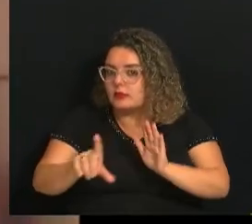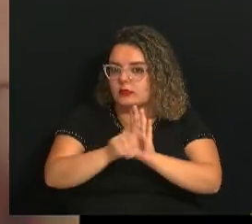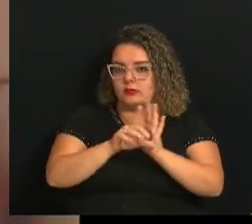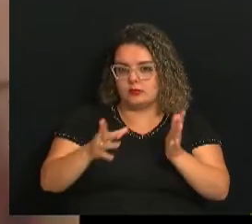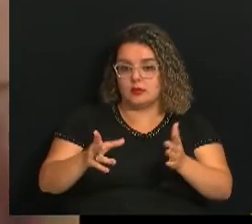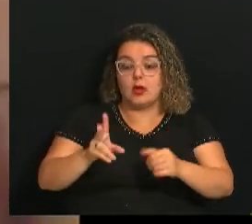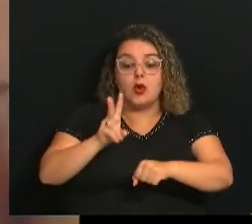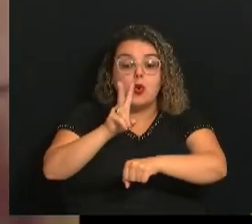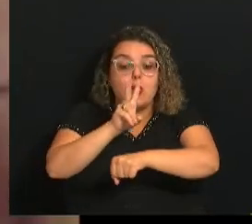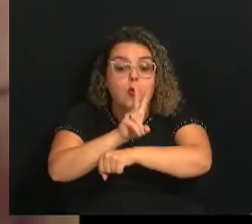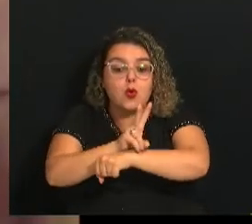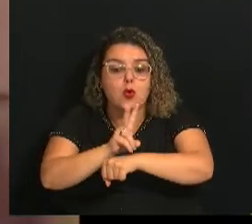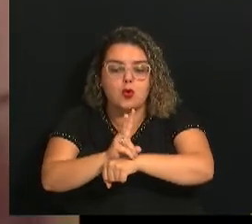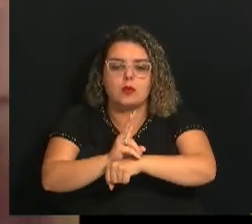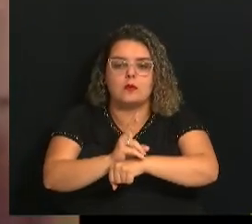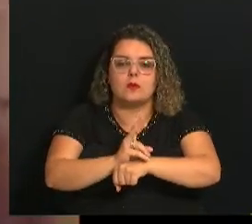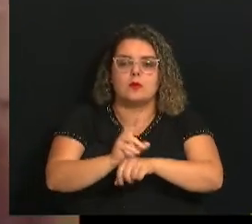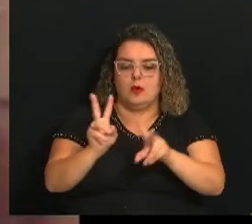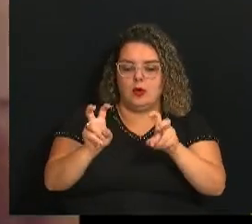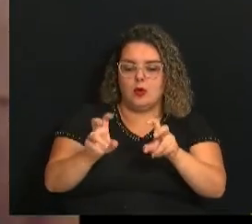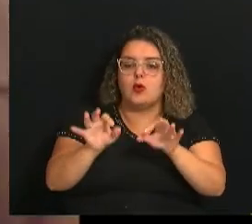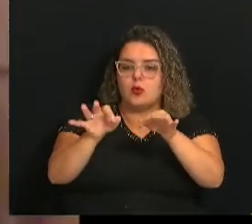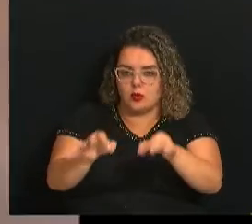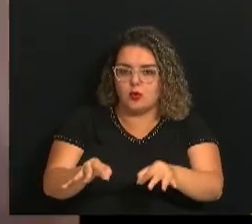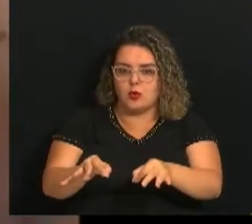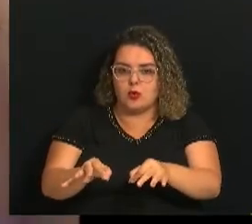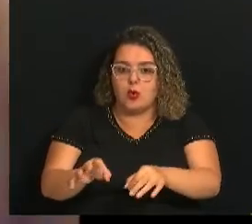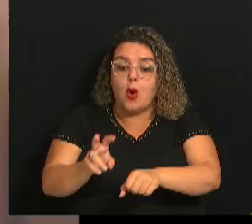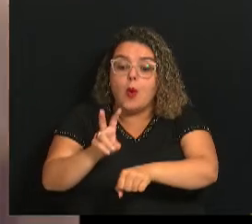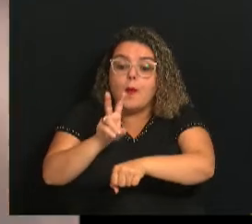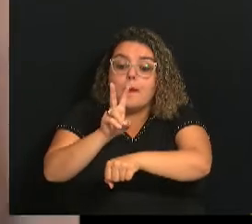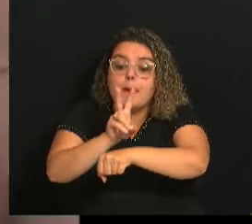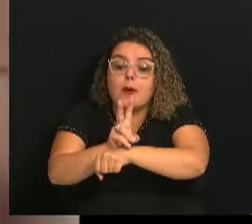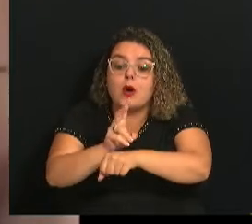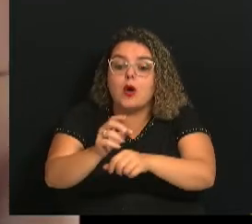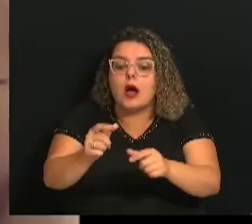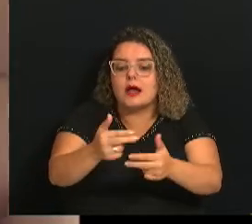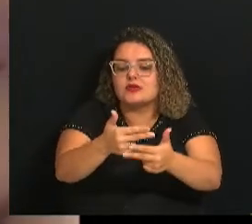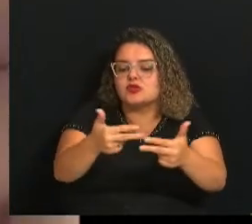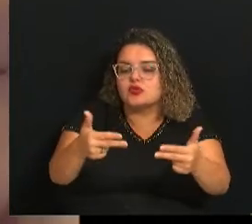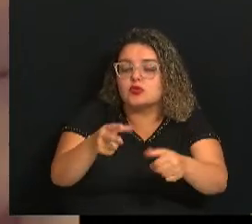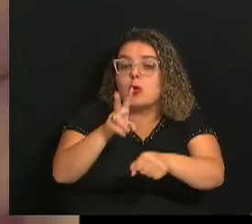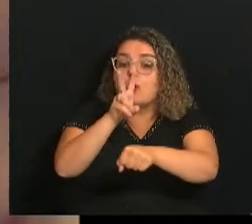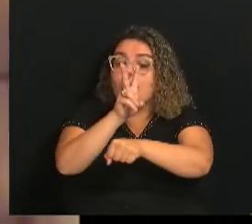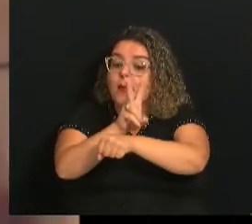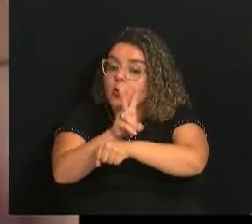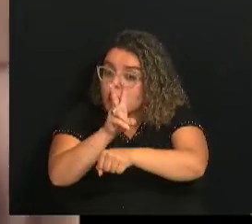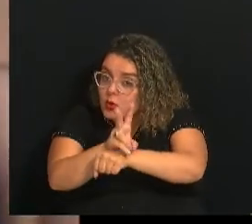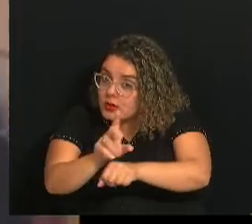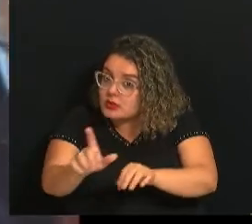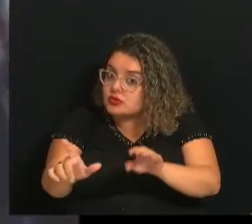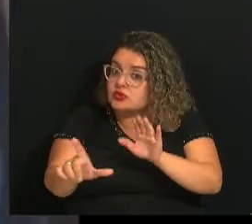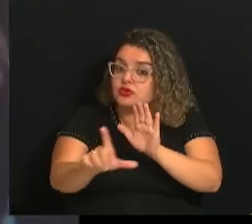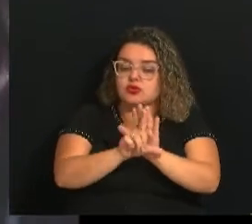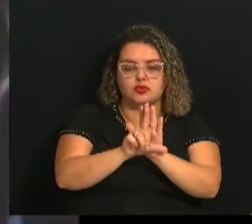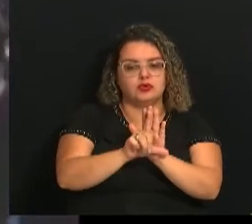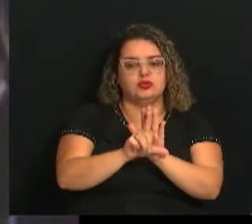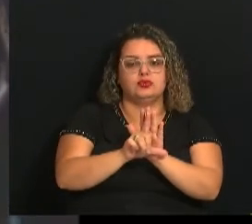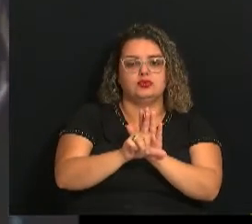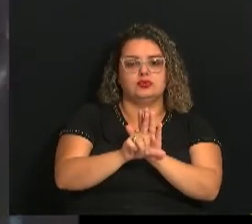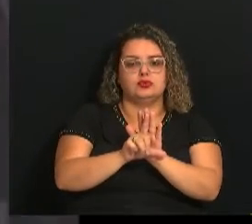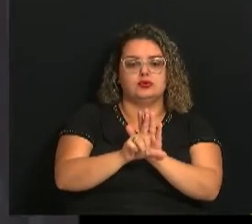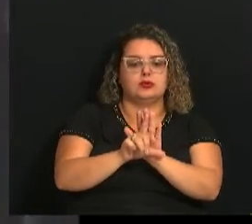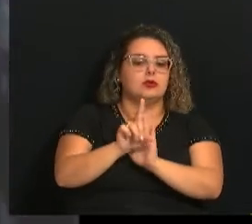protegido, vamos usar a expressão correta do tombamento, o que é protegido por lei não é